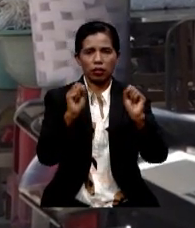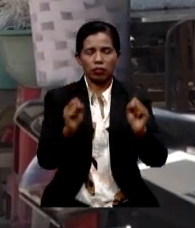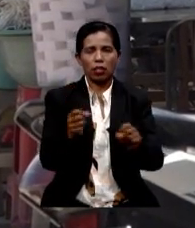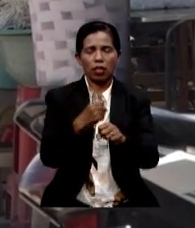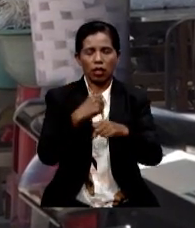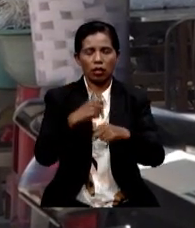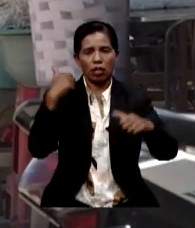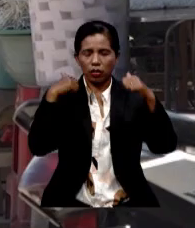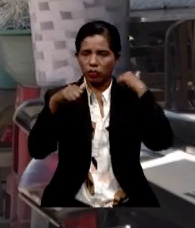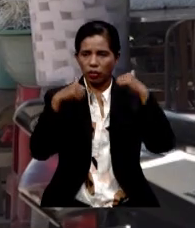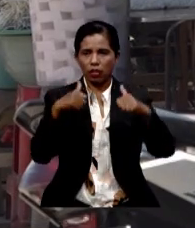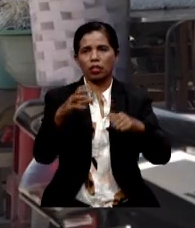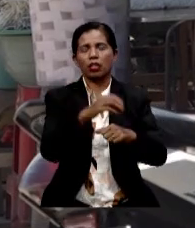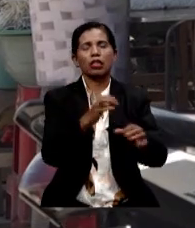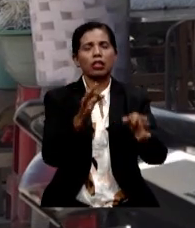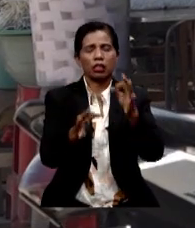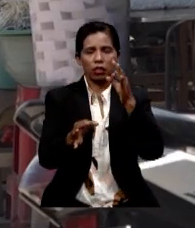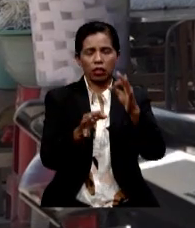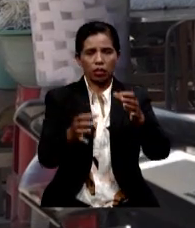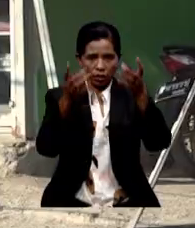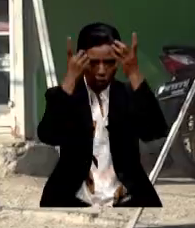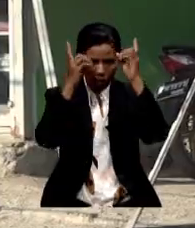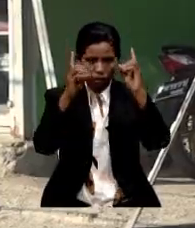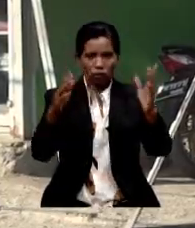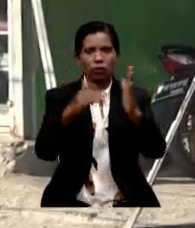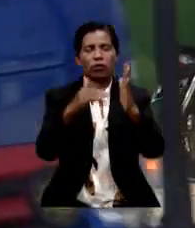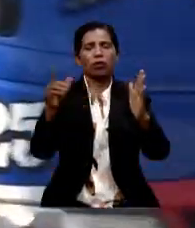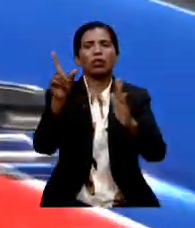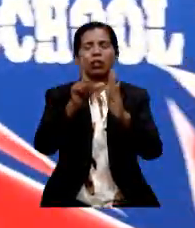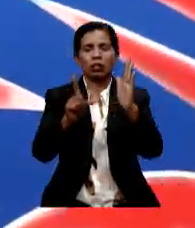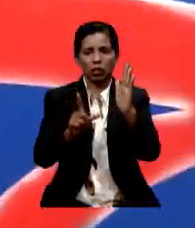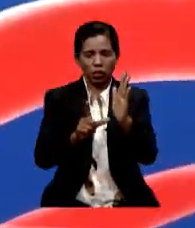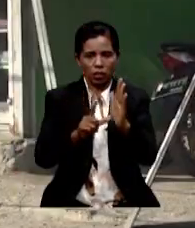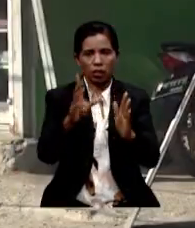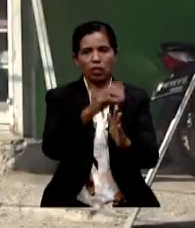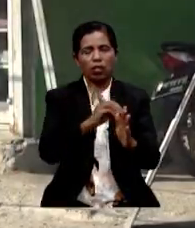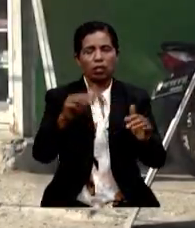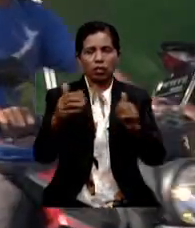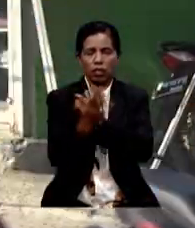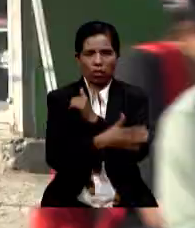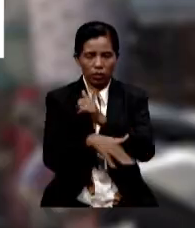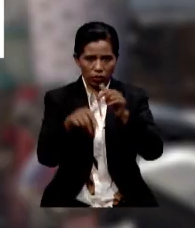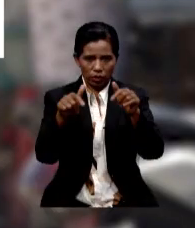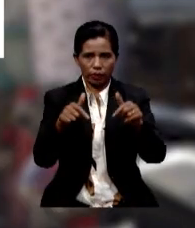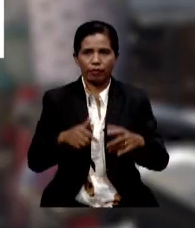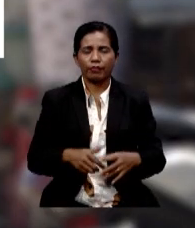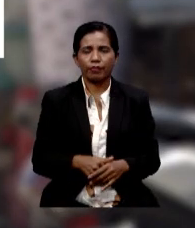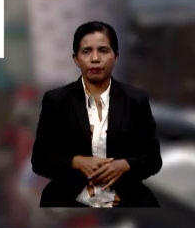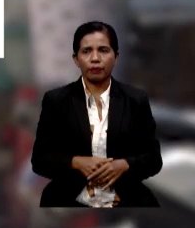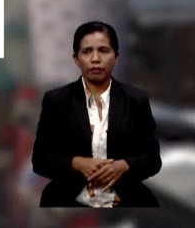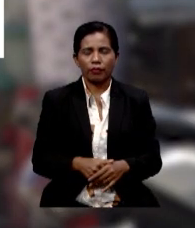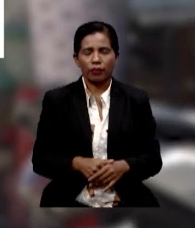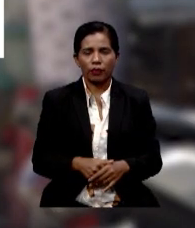sirane atividade, mas que decisão ne contra uma lei nebe vigor iha nação idane. E